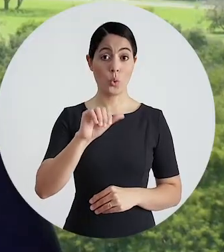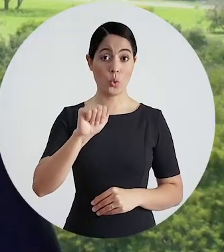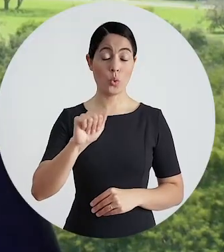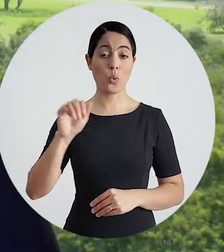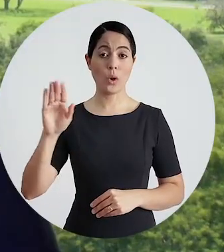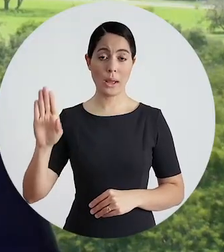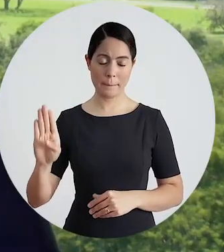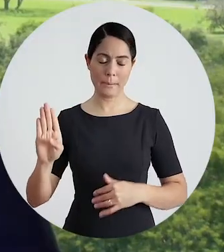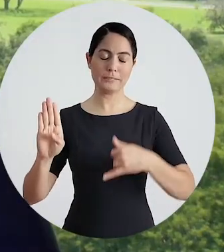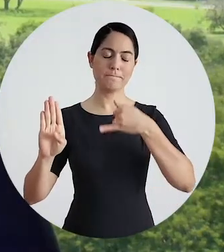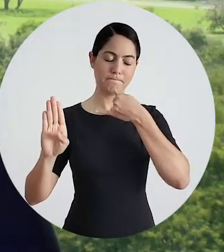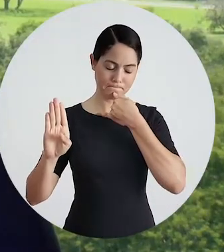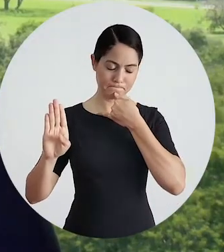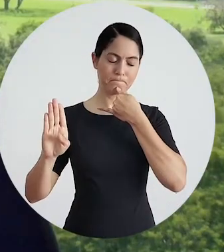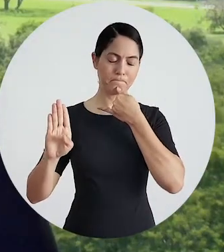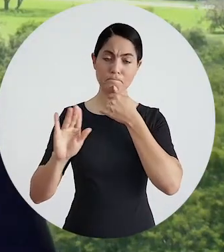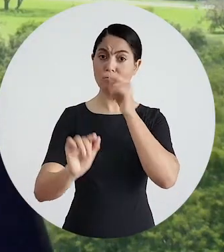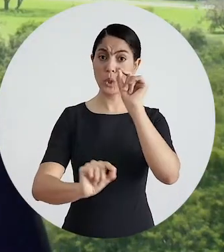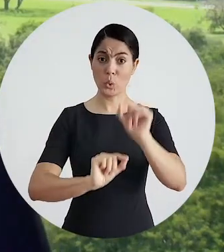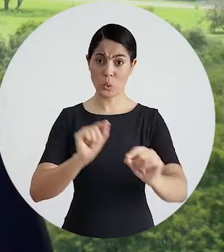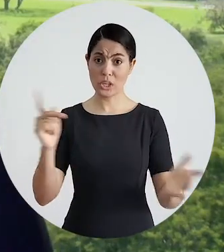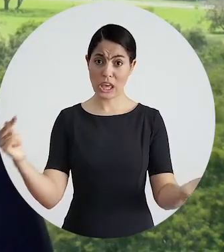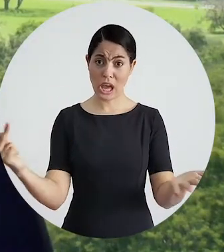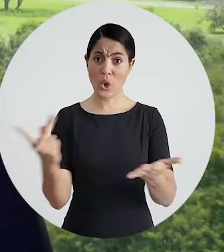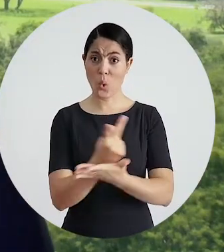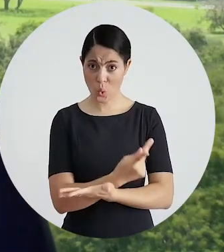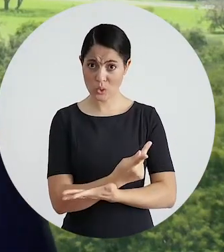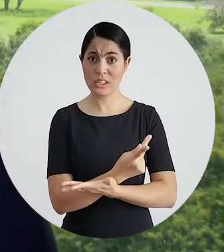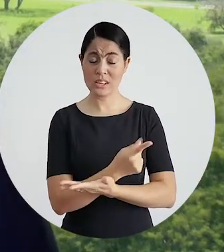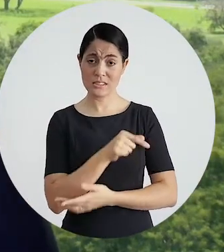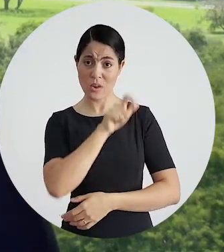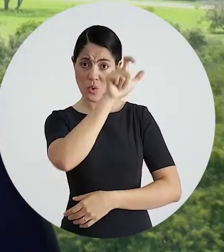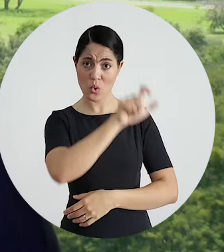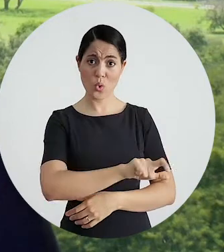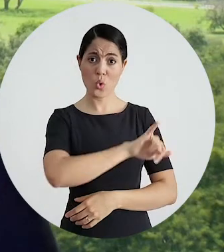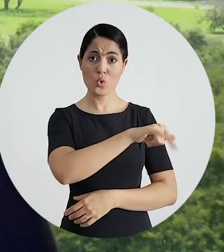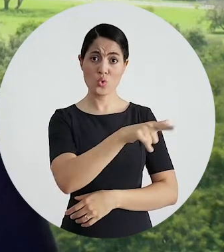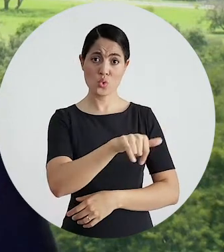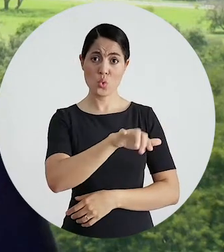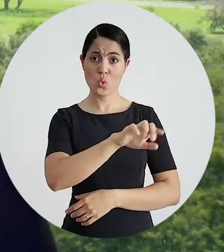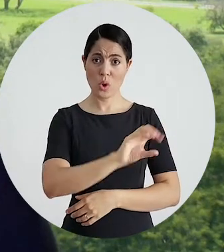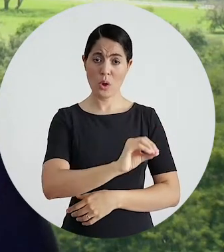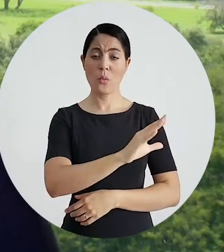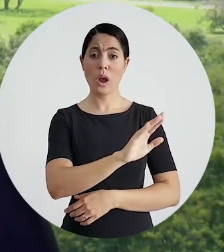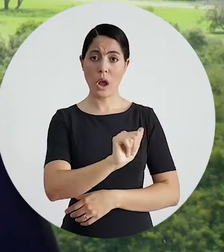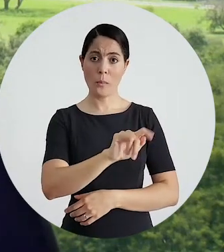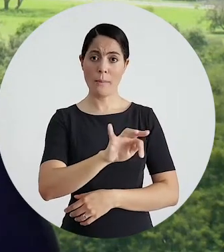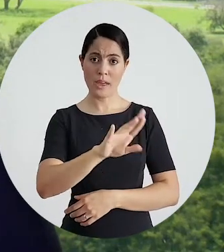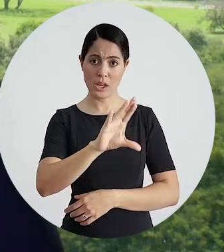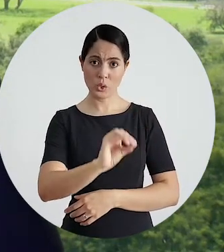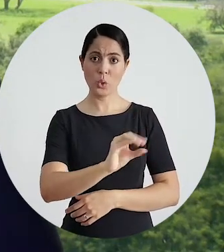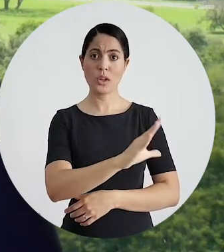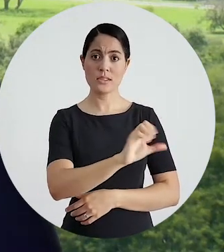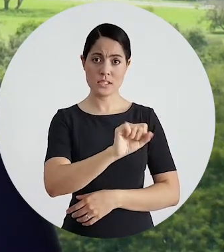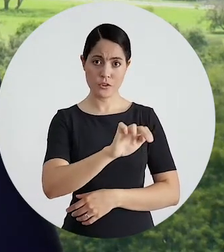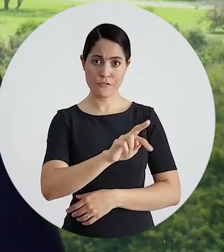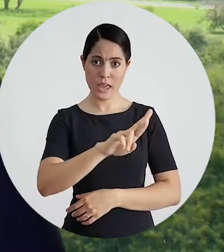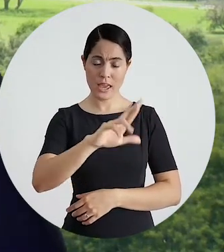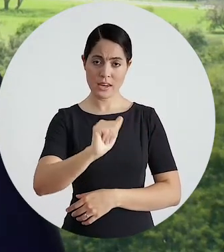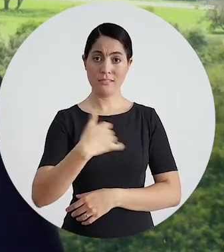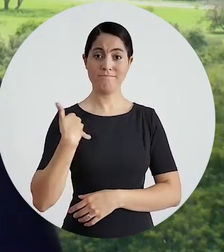A Ordem dos Advogados do Brasil lamentou em nota a morte brutal de João Alberto Silveira Freitas, de 40